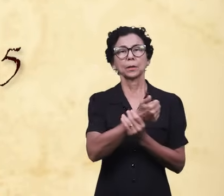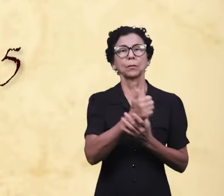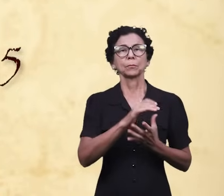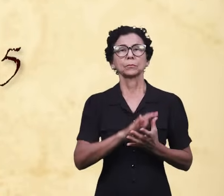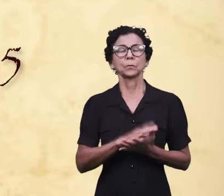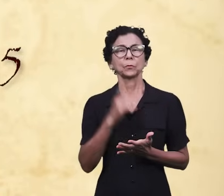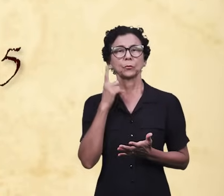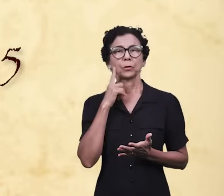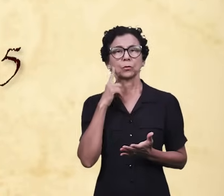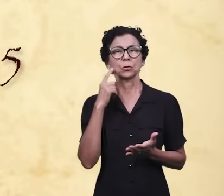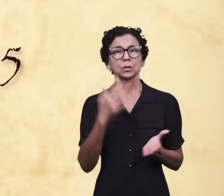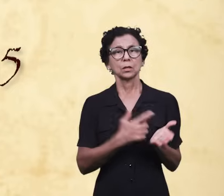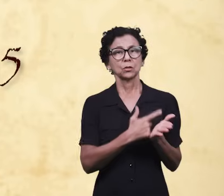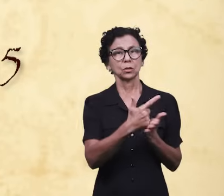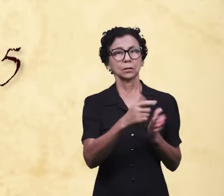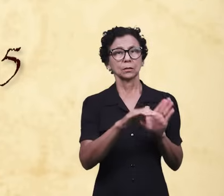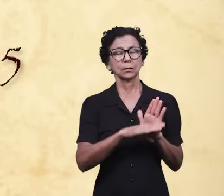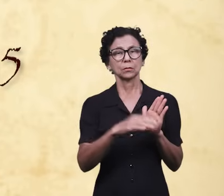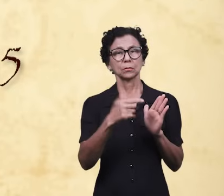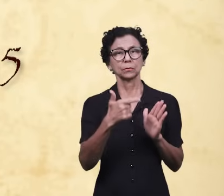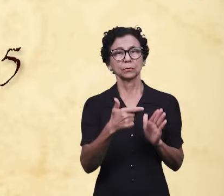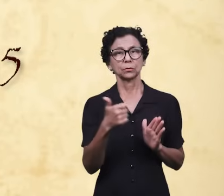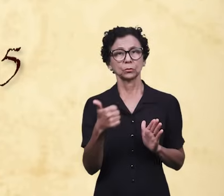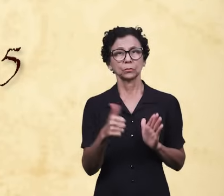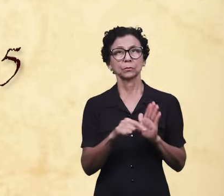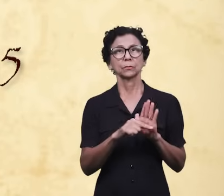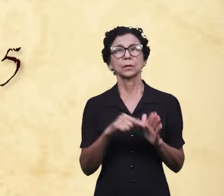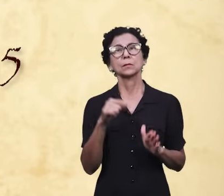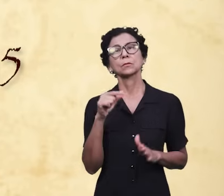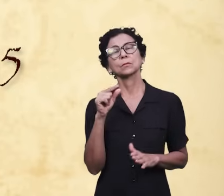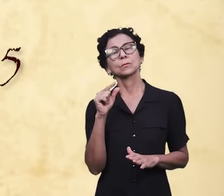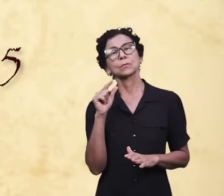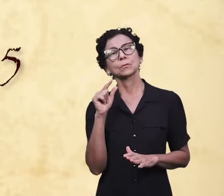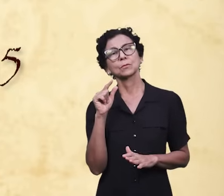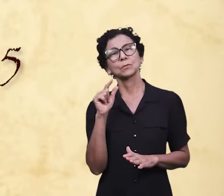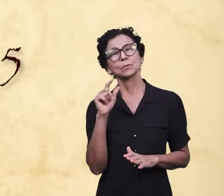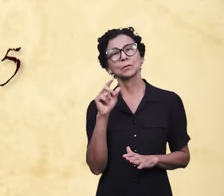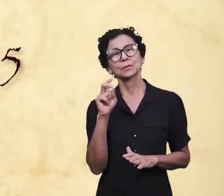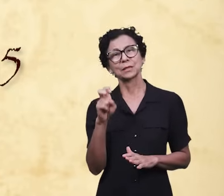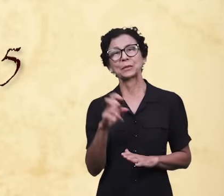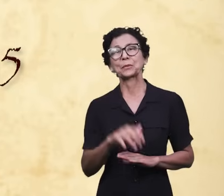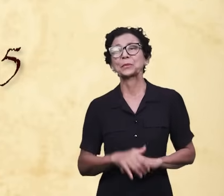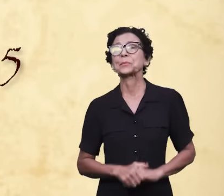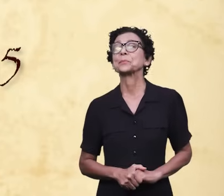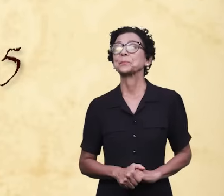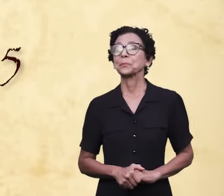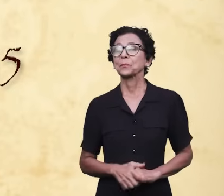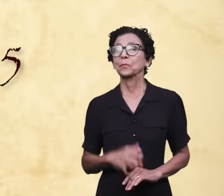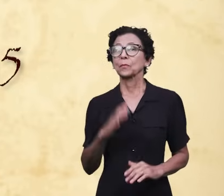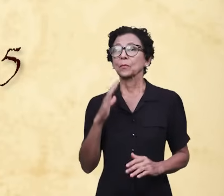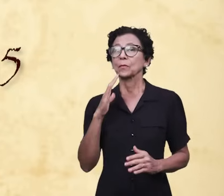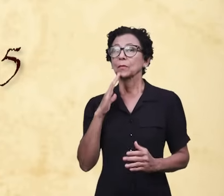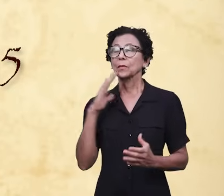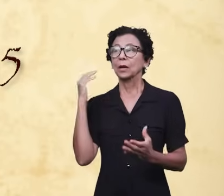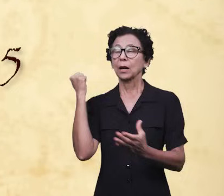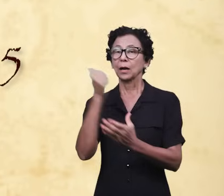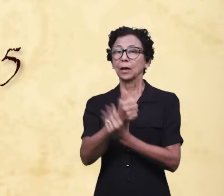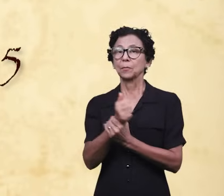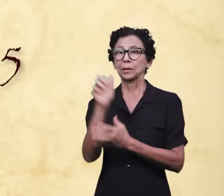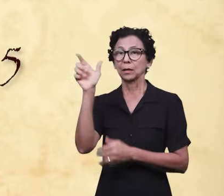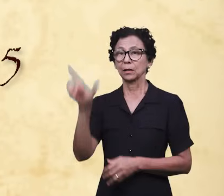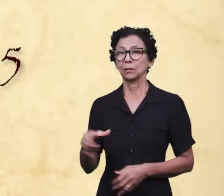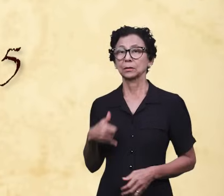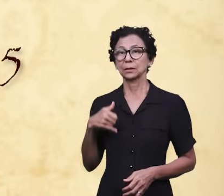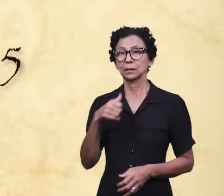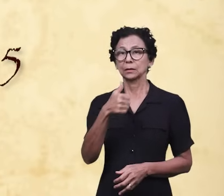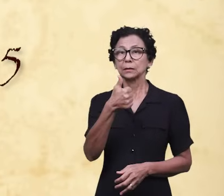21, verso 5, que diz assim: E era Abraão da idade de